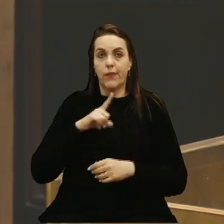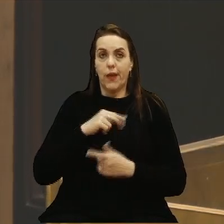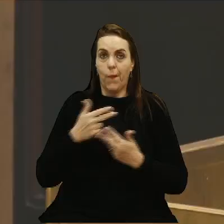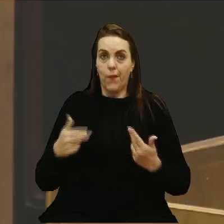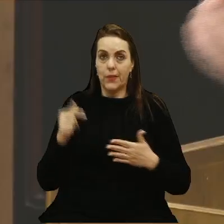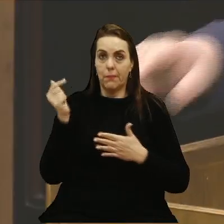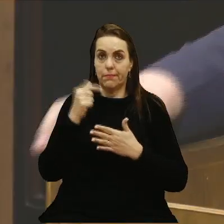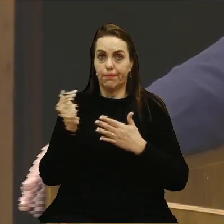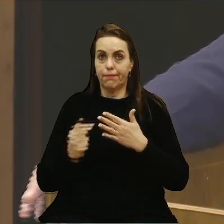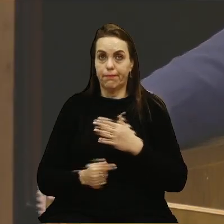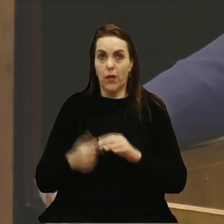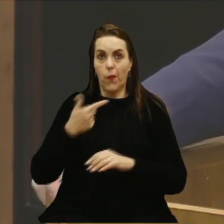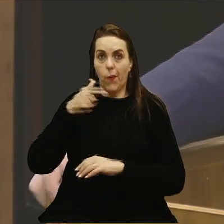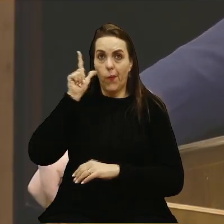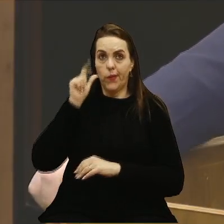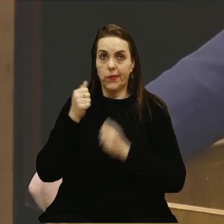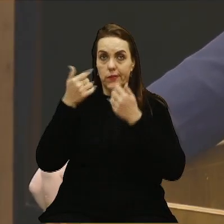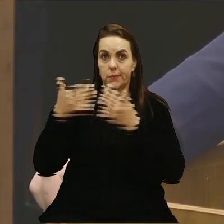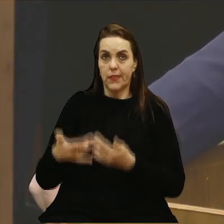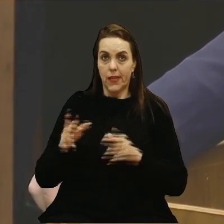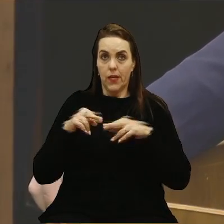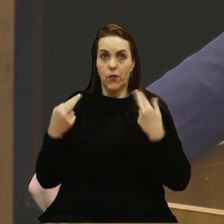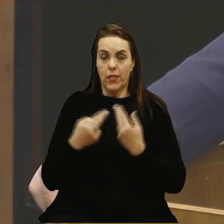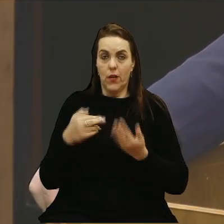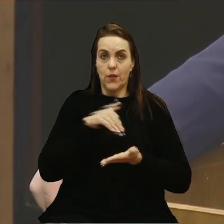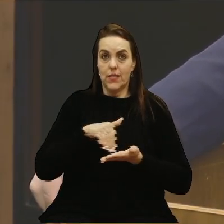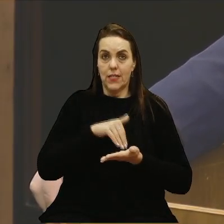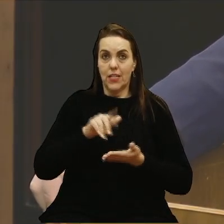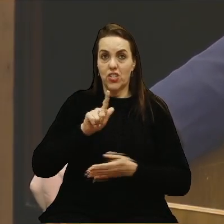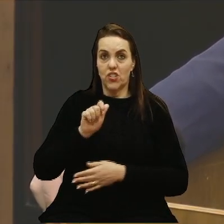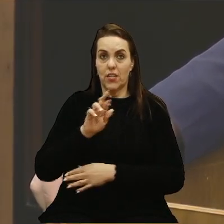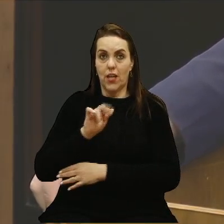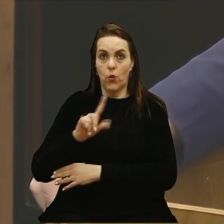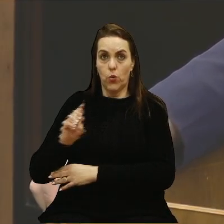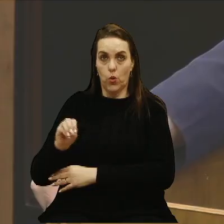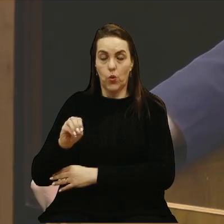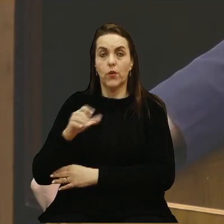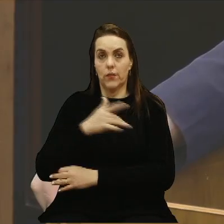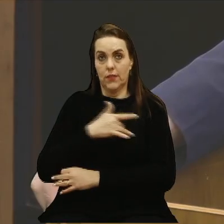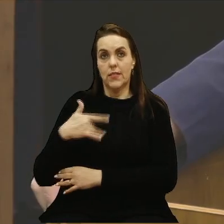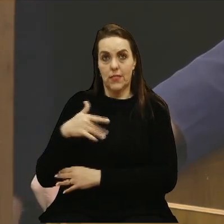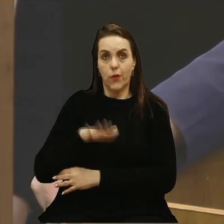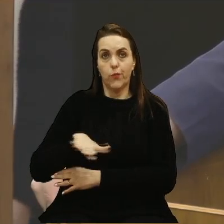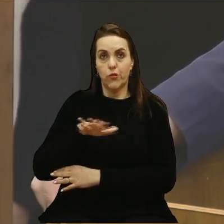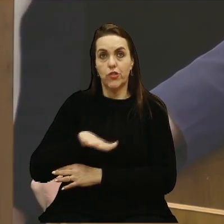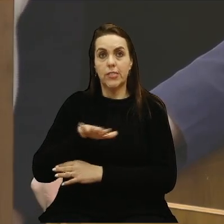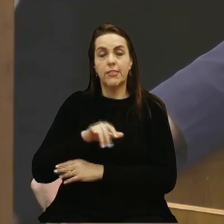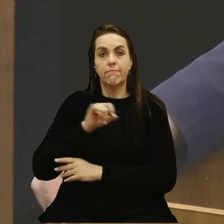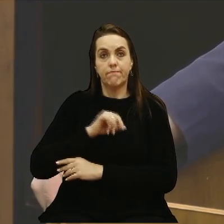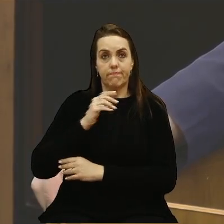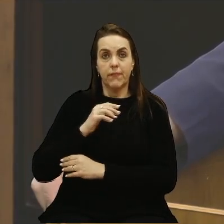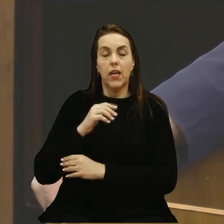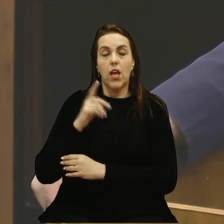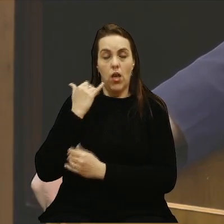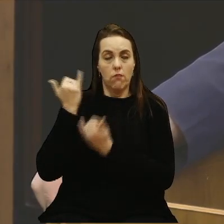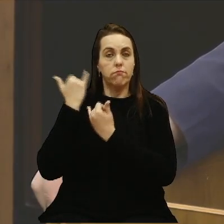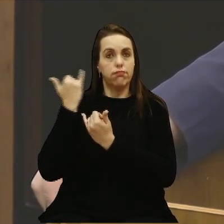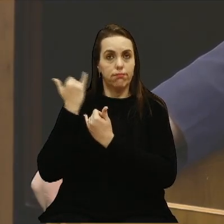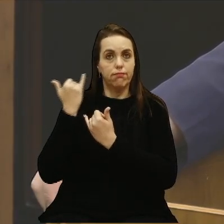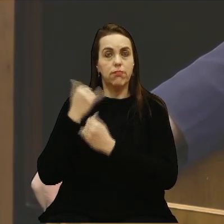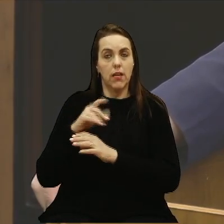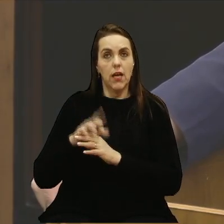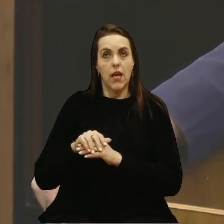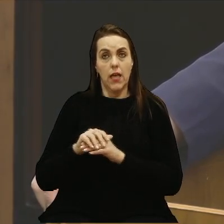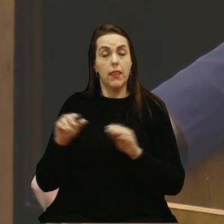pontuar, que inclusive ontem coloquei na reunião lá para o secretário-geral, do secretário da Saúde, que nos ouviu, inclusive também percebi a concordância por parte